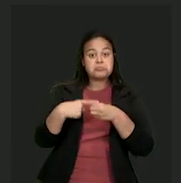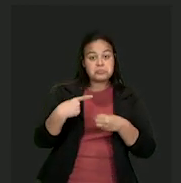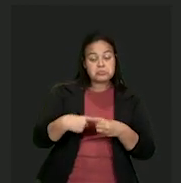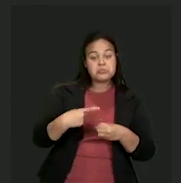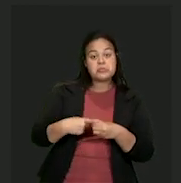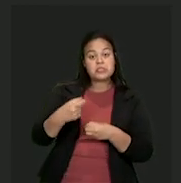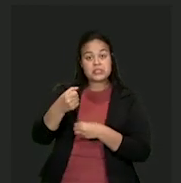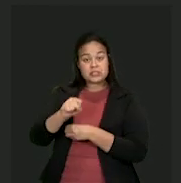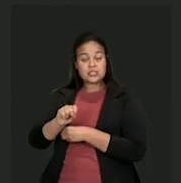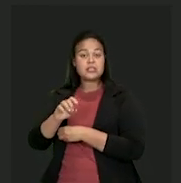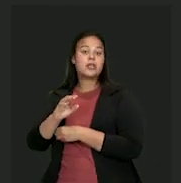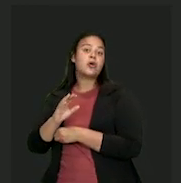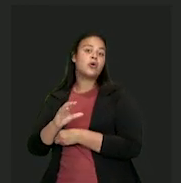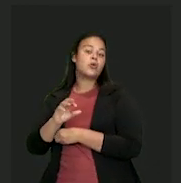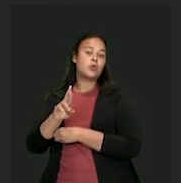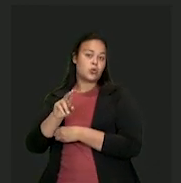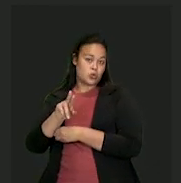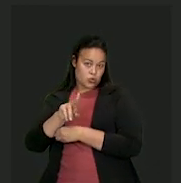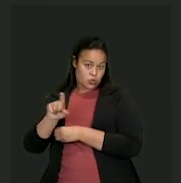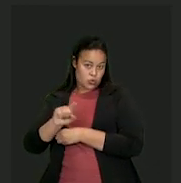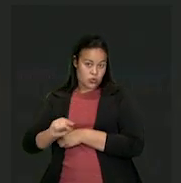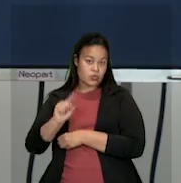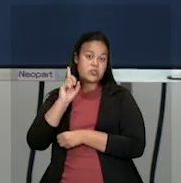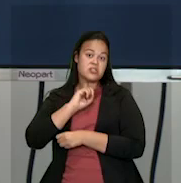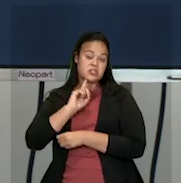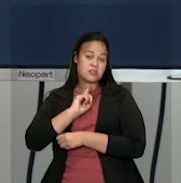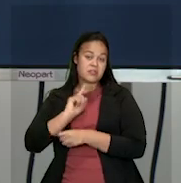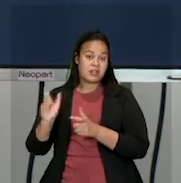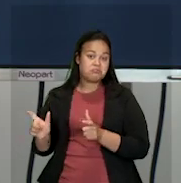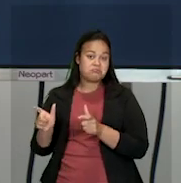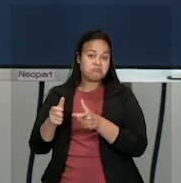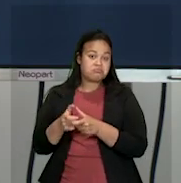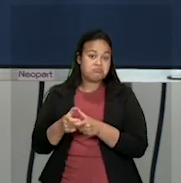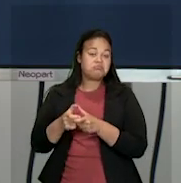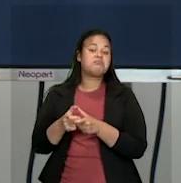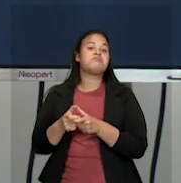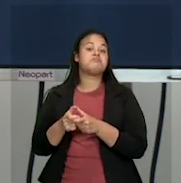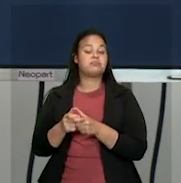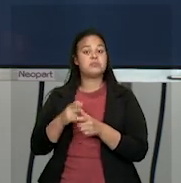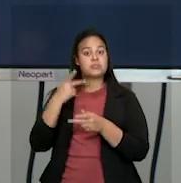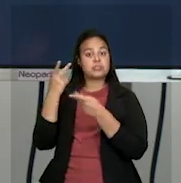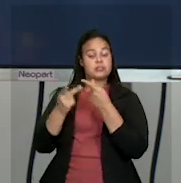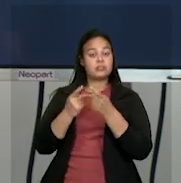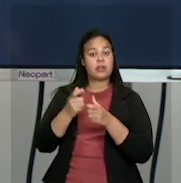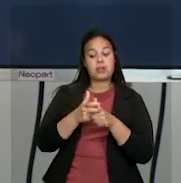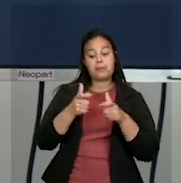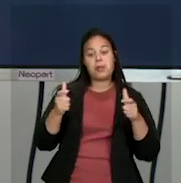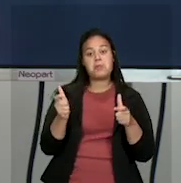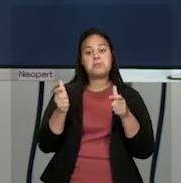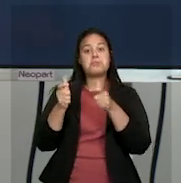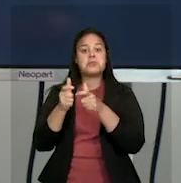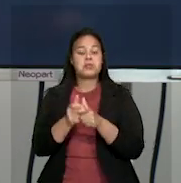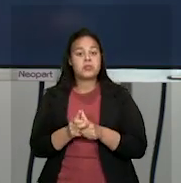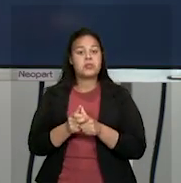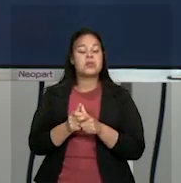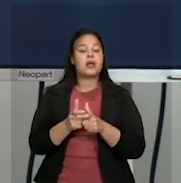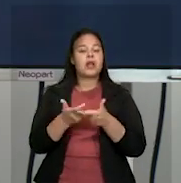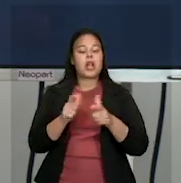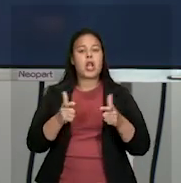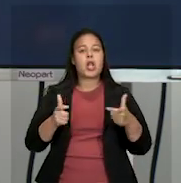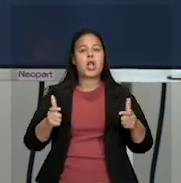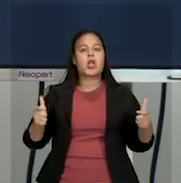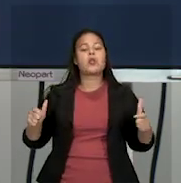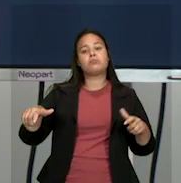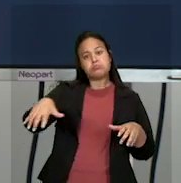e Santa Cruz de Minas é o menor. Então aqui nós estamos falando de maior e menor em extensão,